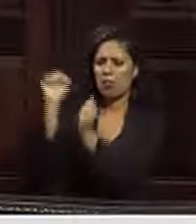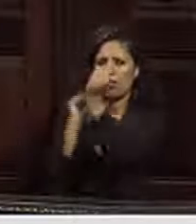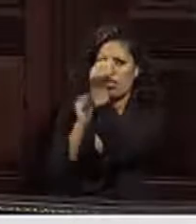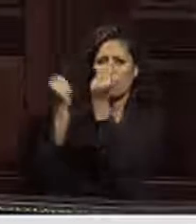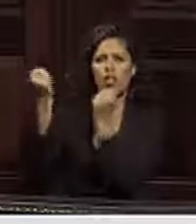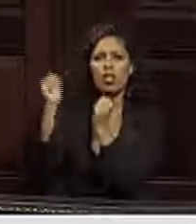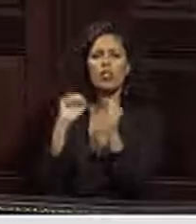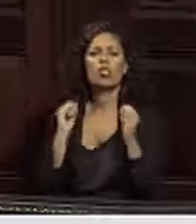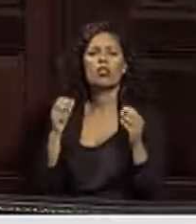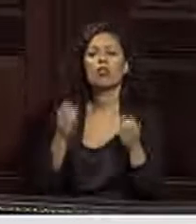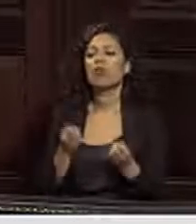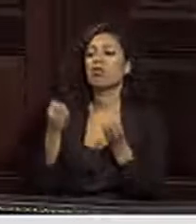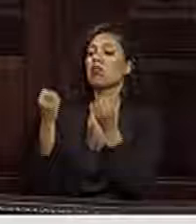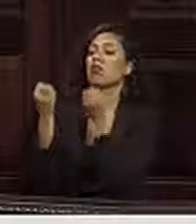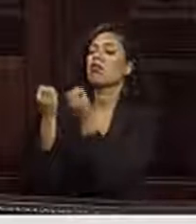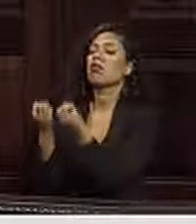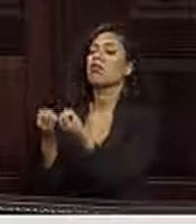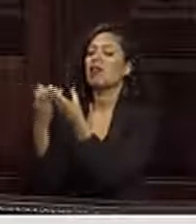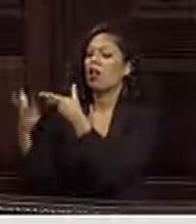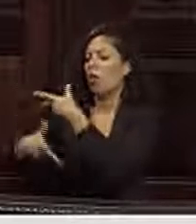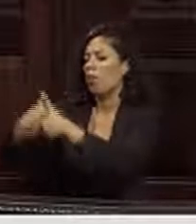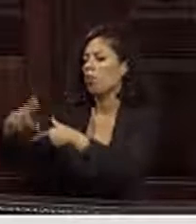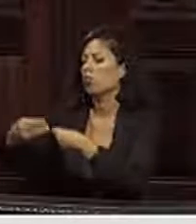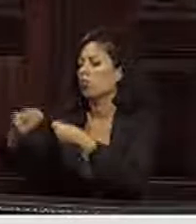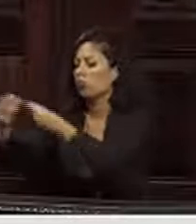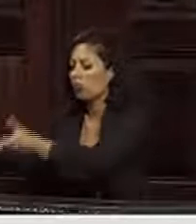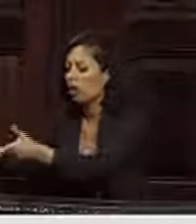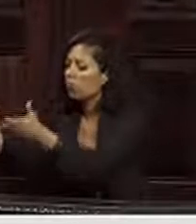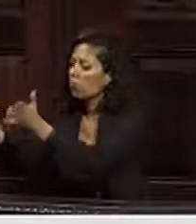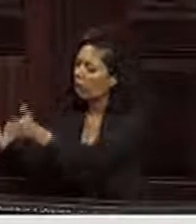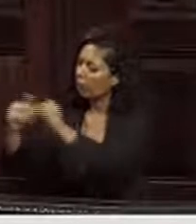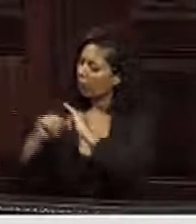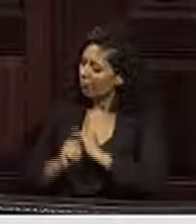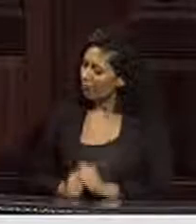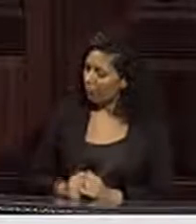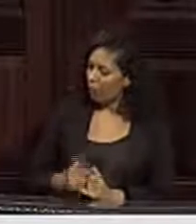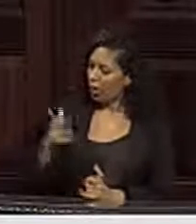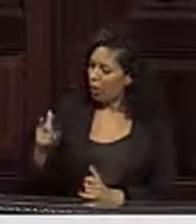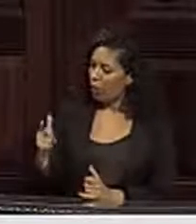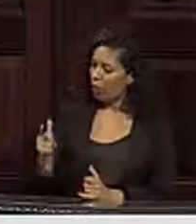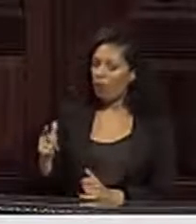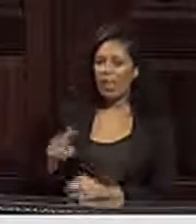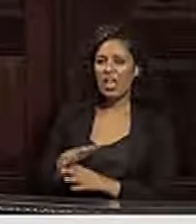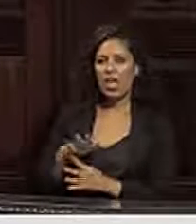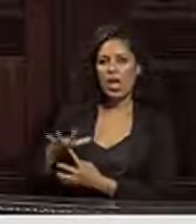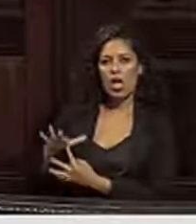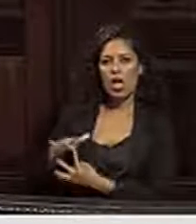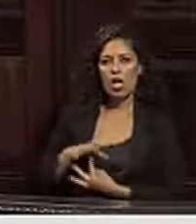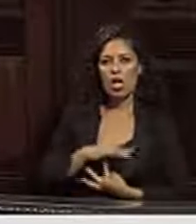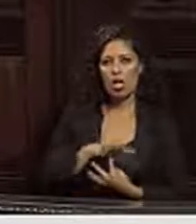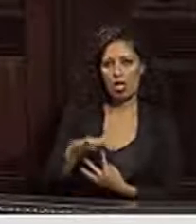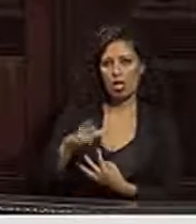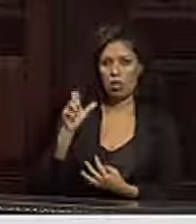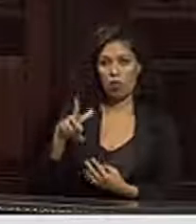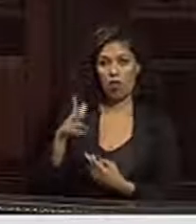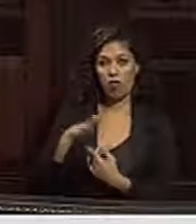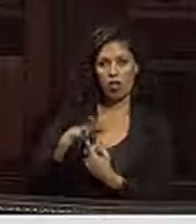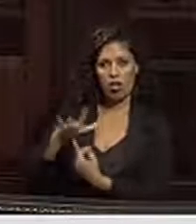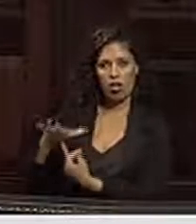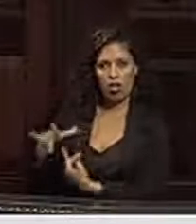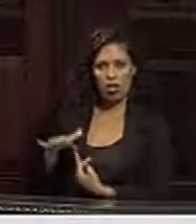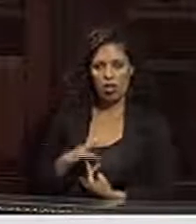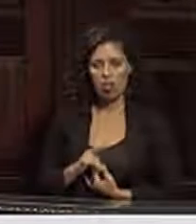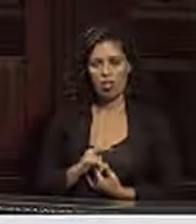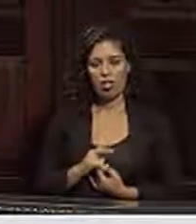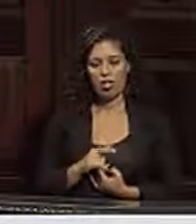hidrelétricas e vender a preço de banana. A proposta é acabar com